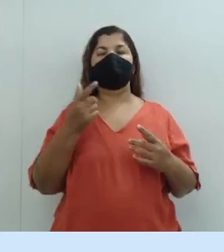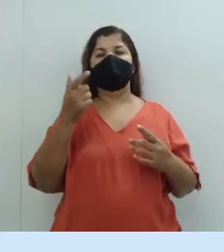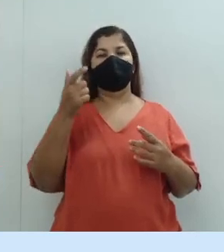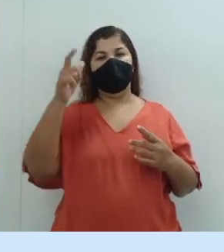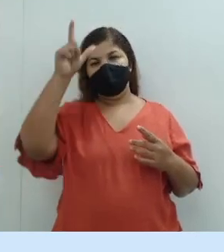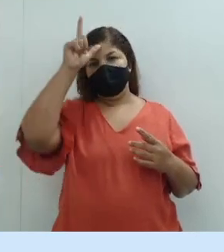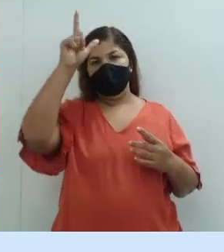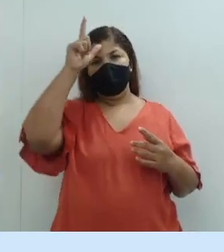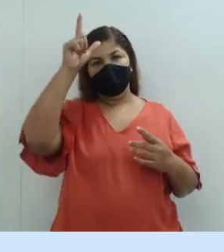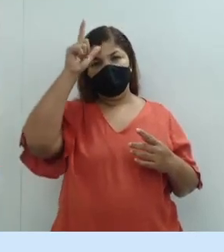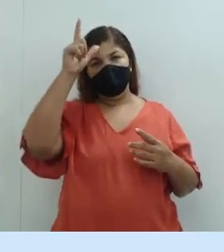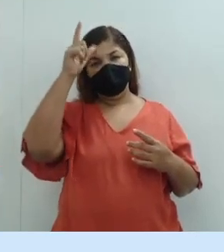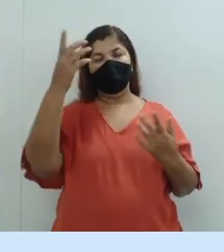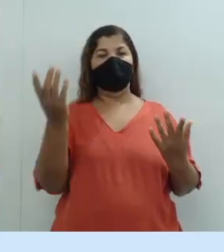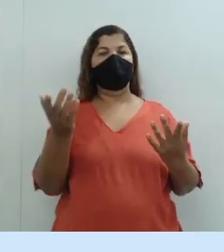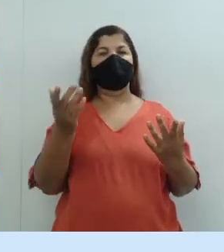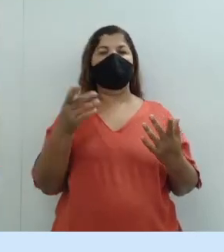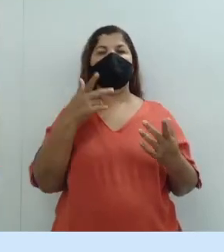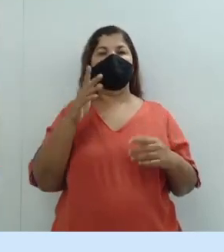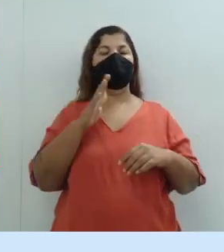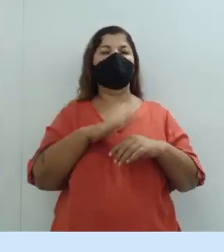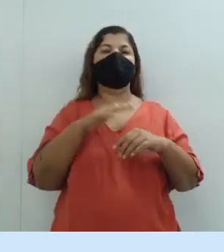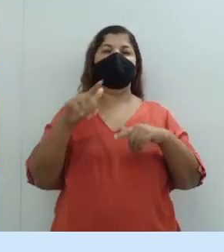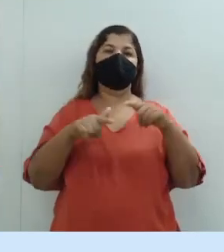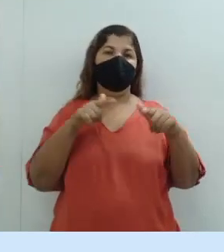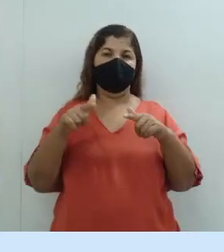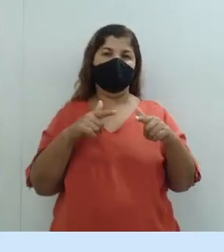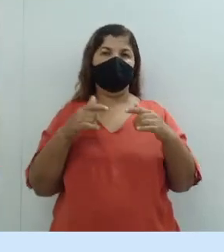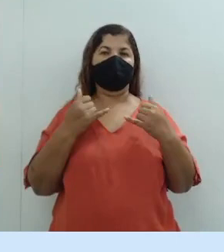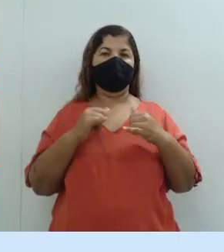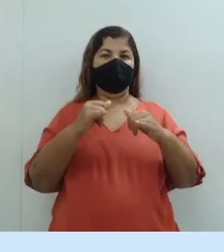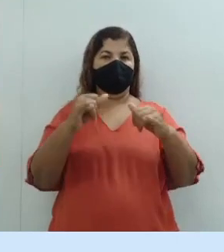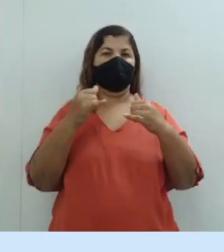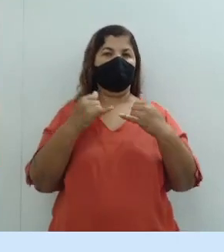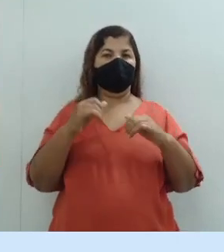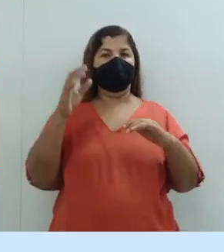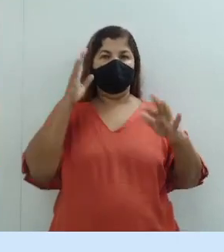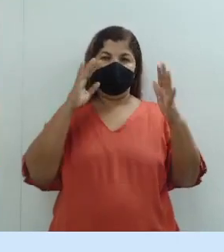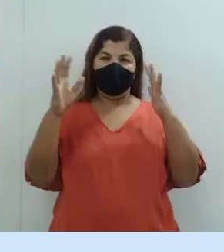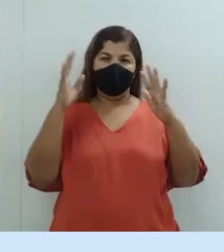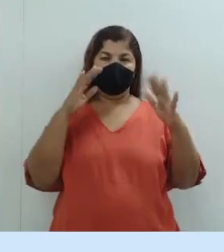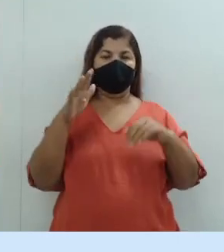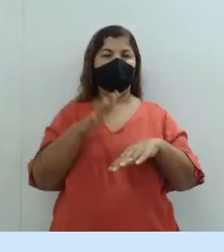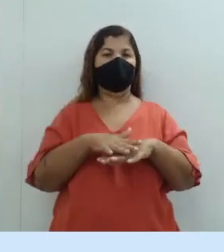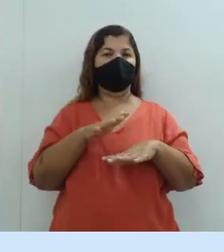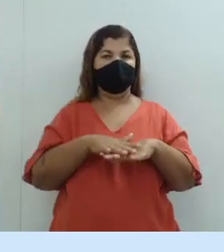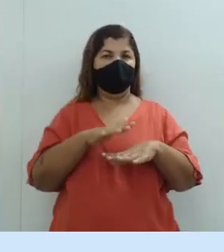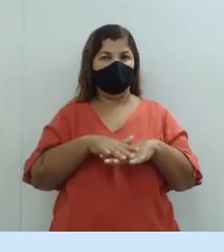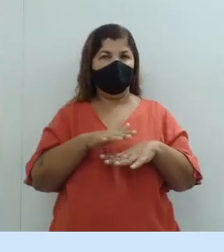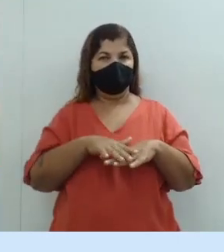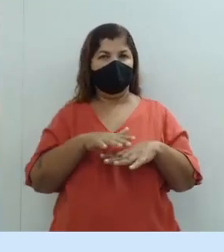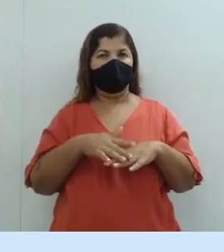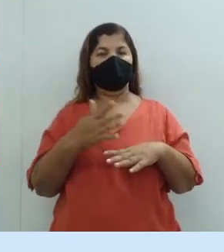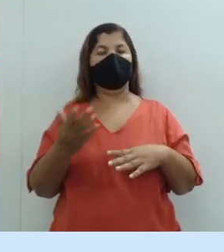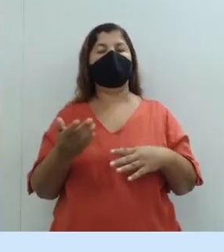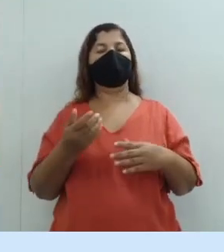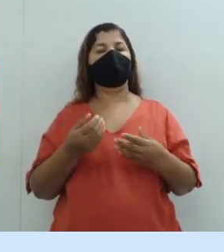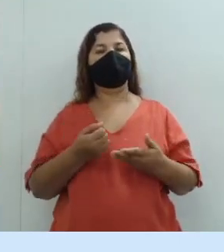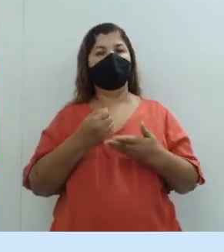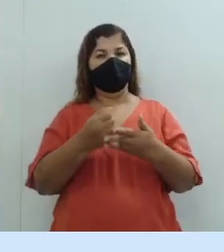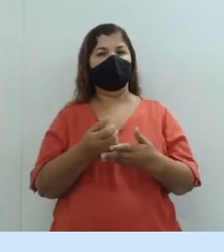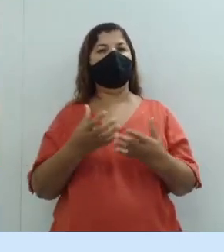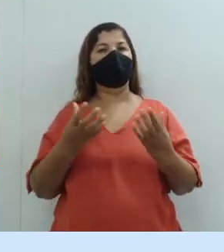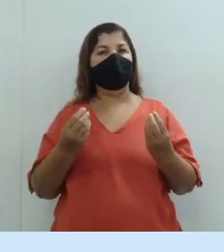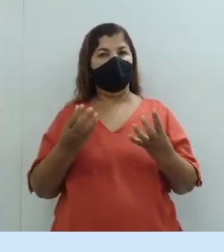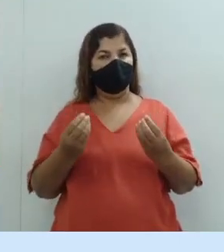pelos seus trabalhos, né, sobre a corrente elétrica expostos em sua teoria matemática dos circuitos elétricos. Então ele teve uma contribuição